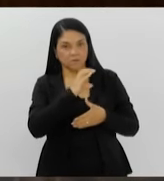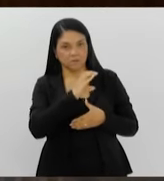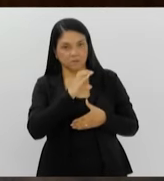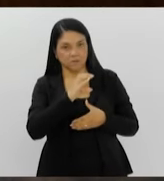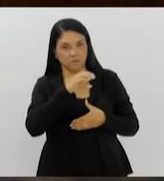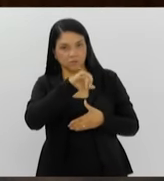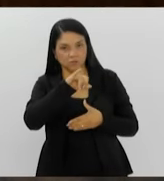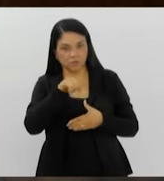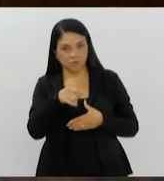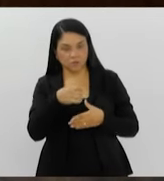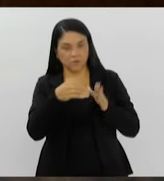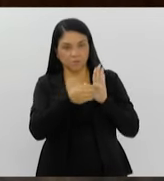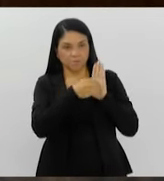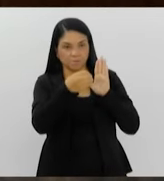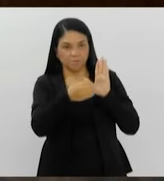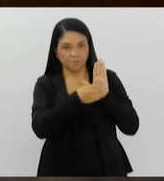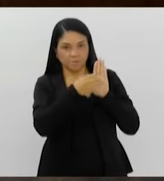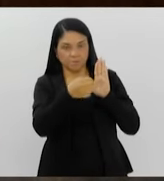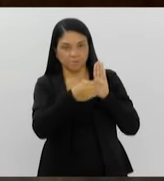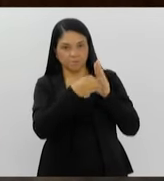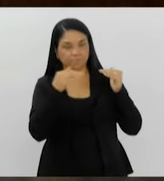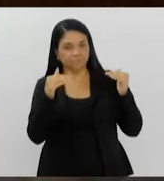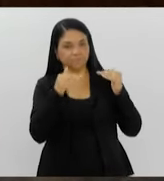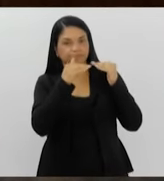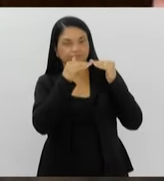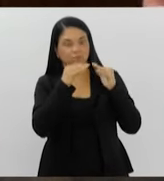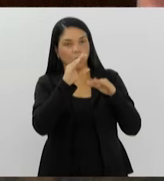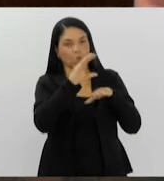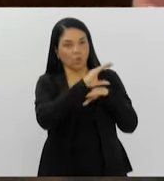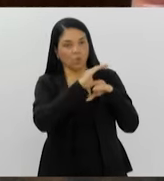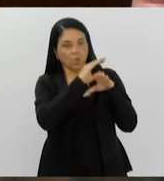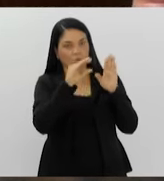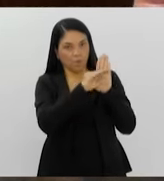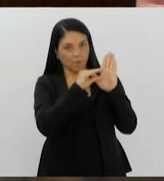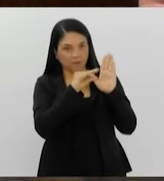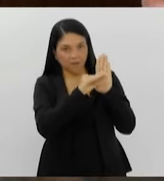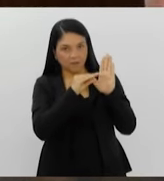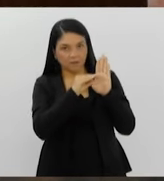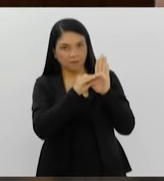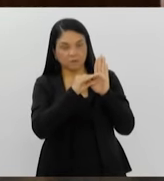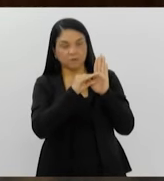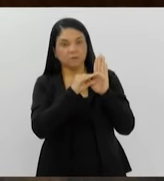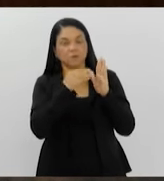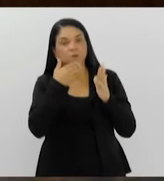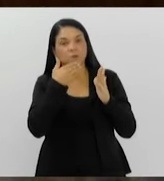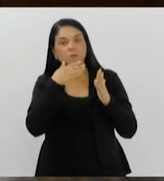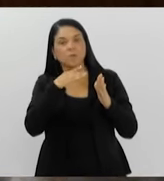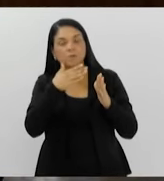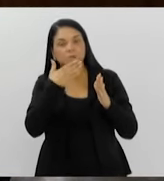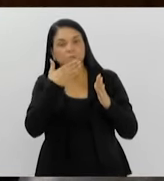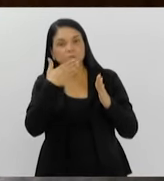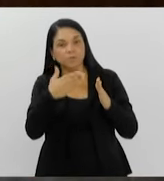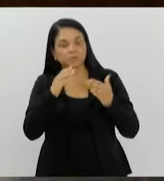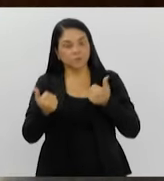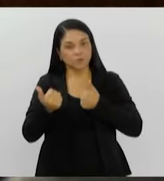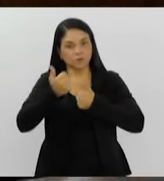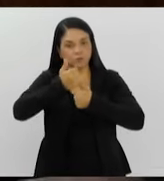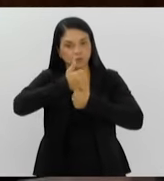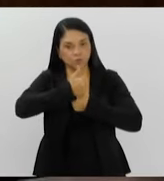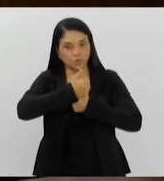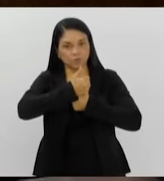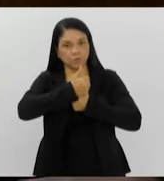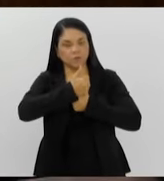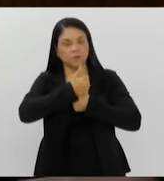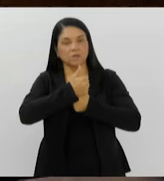deu parecer pela constitucionalidade com emendas optasse por substitutivo e desse forma